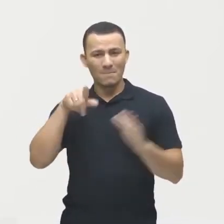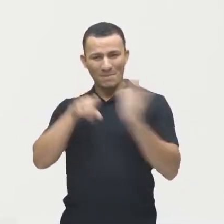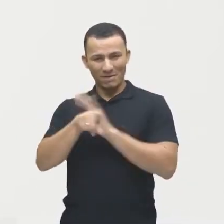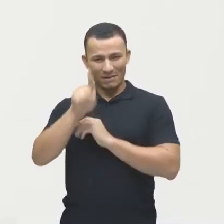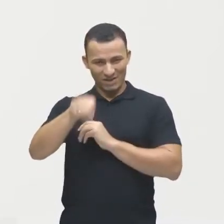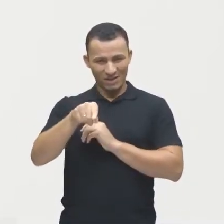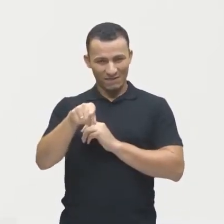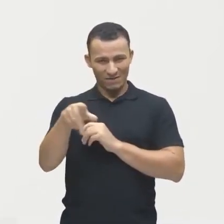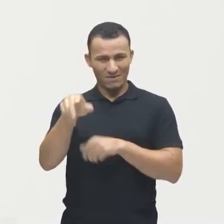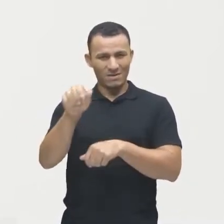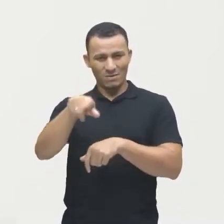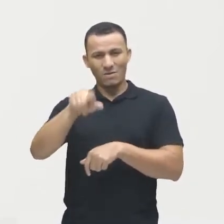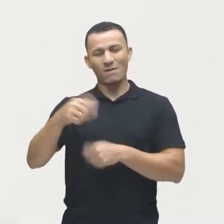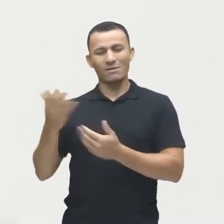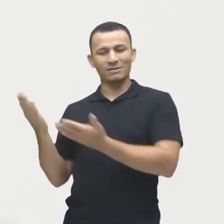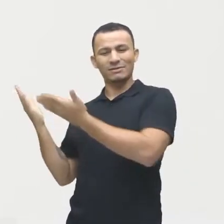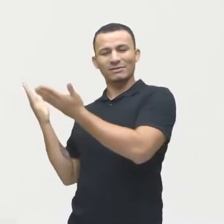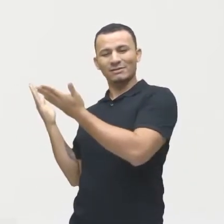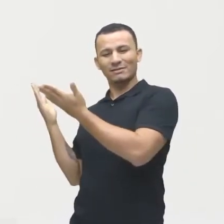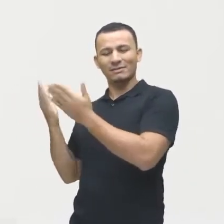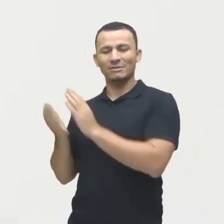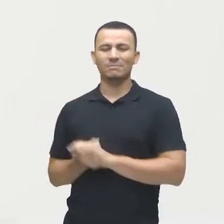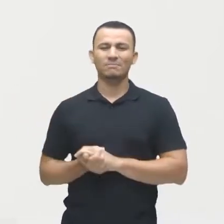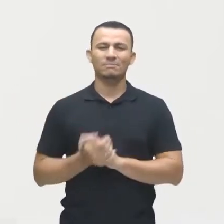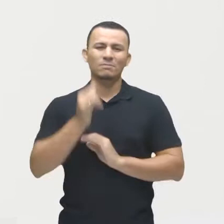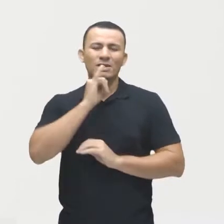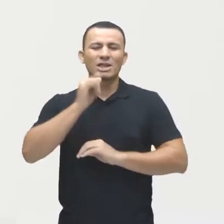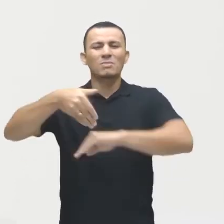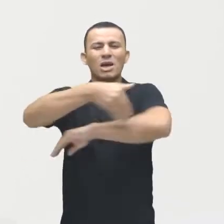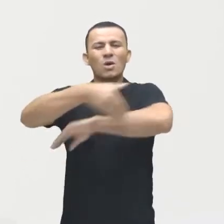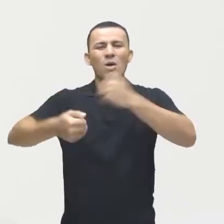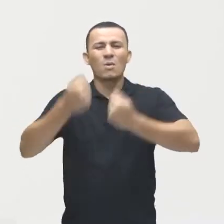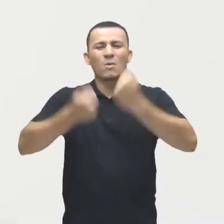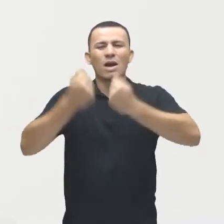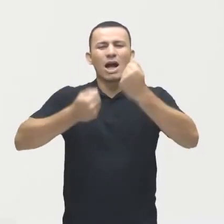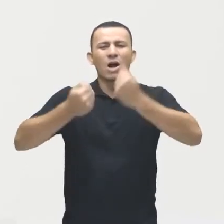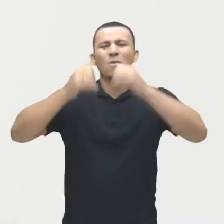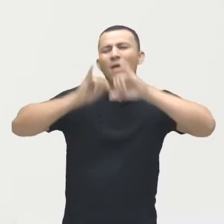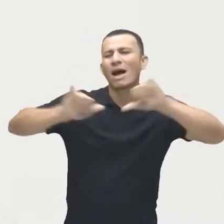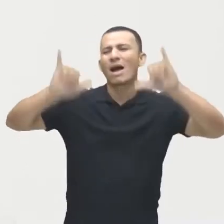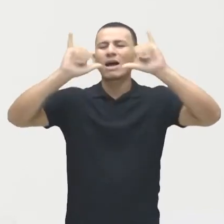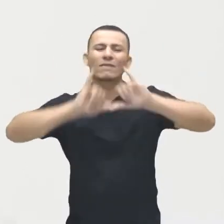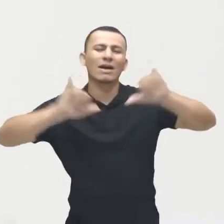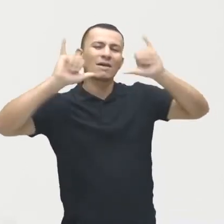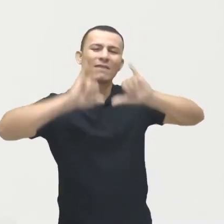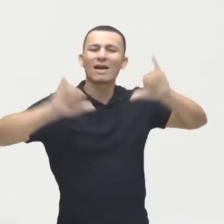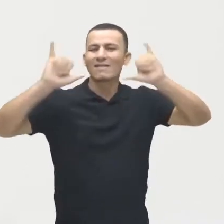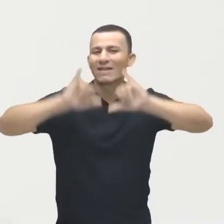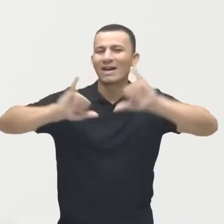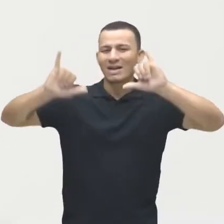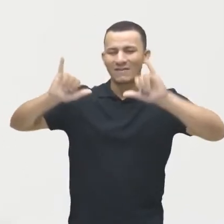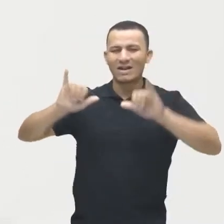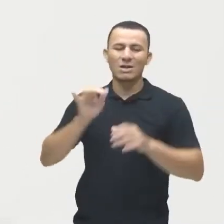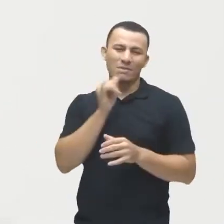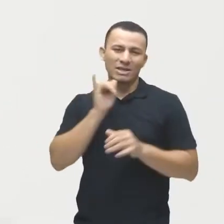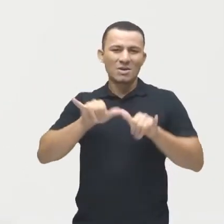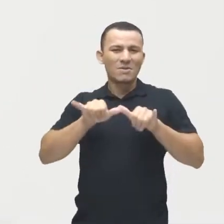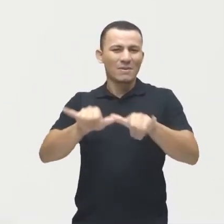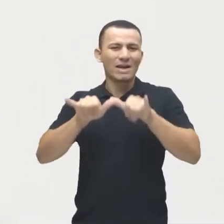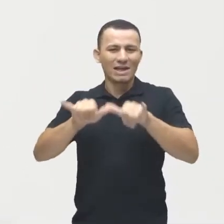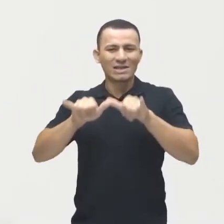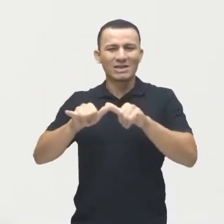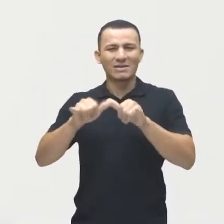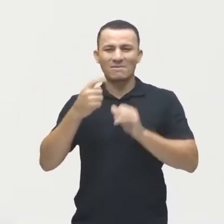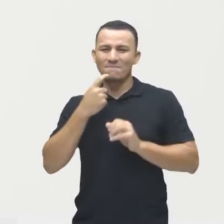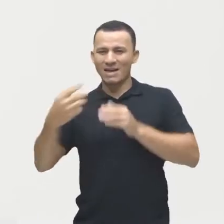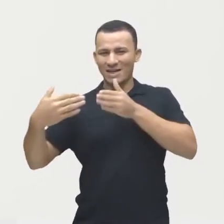uma forma de comunicação como essa, passando lá no bairro de vocês? Geralmente, os mercadinhos de perto das nossas casas, eles